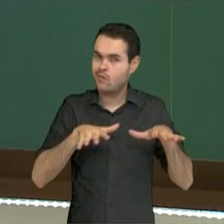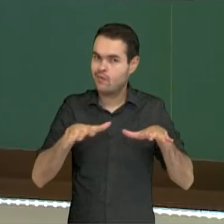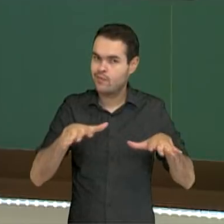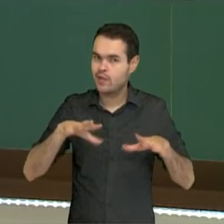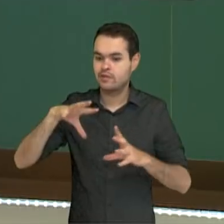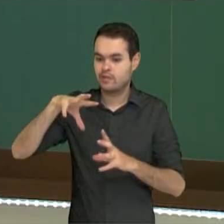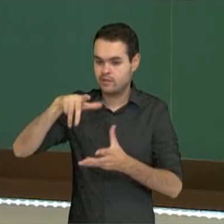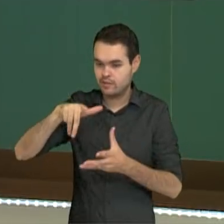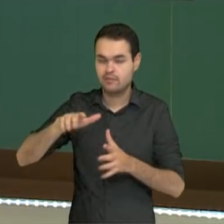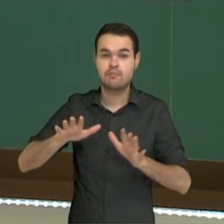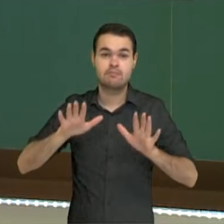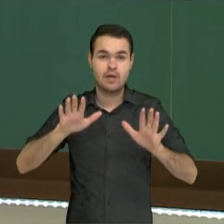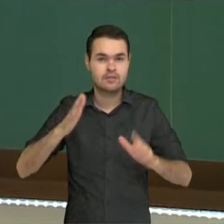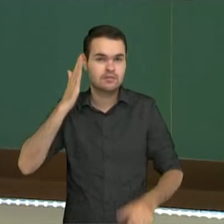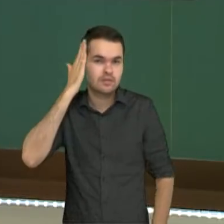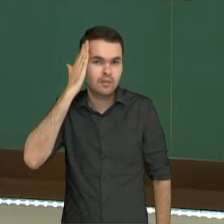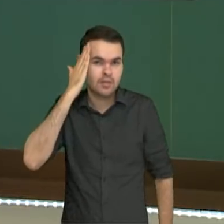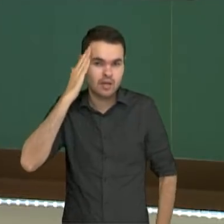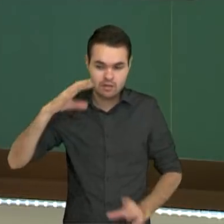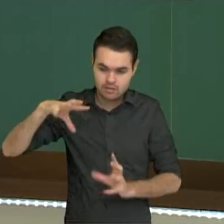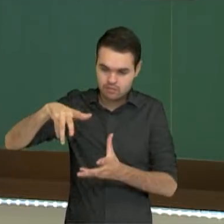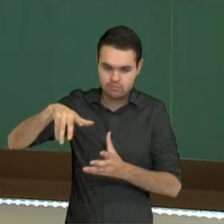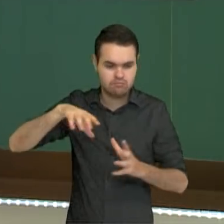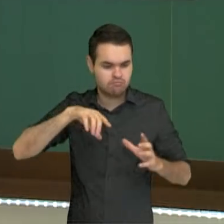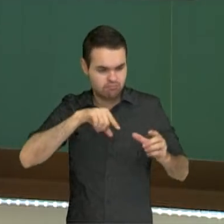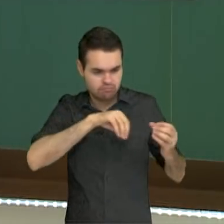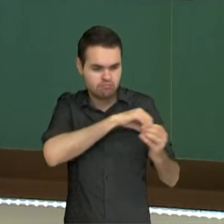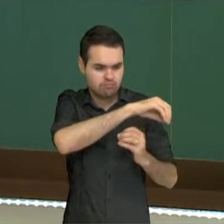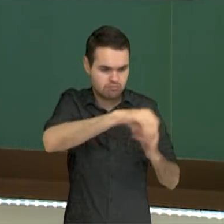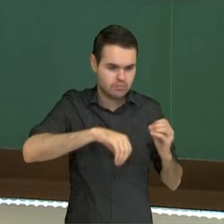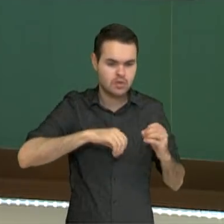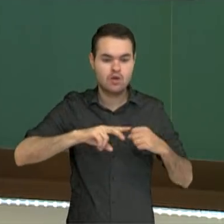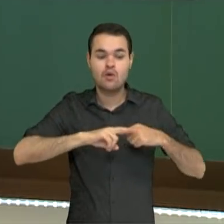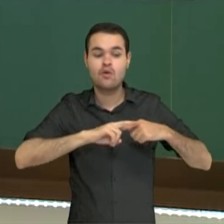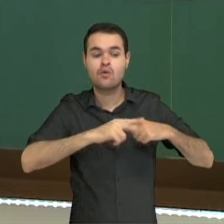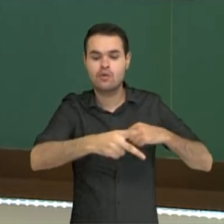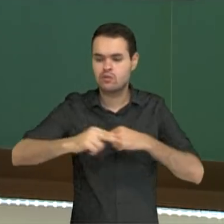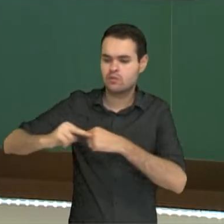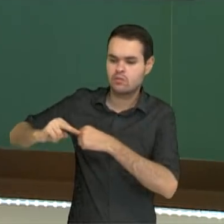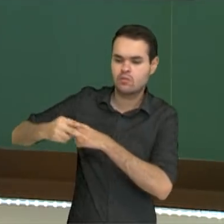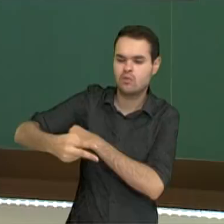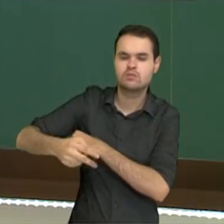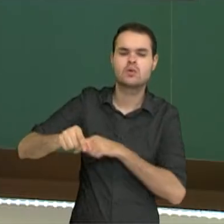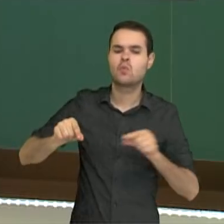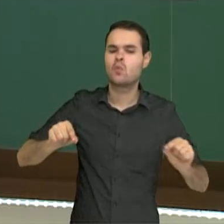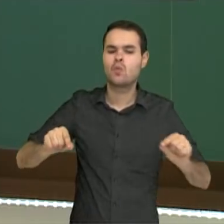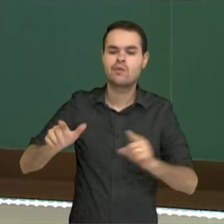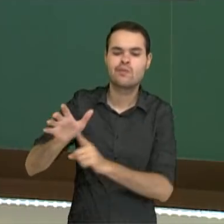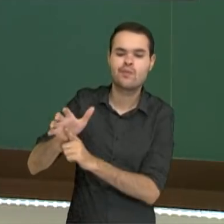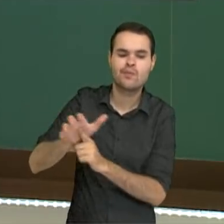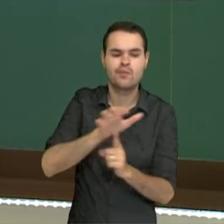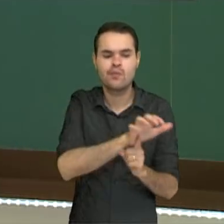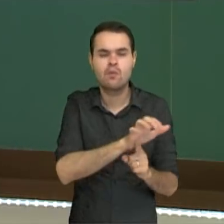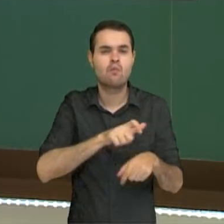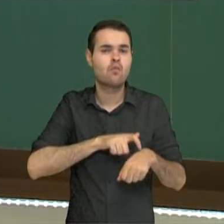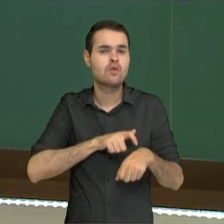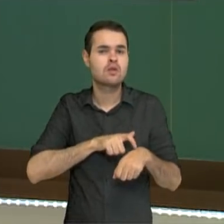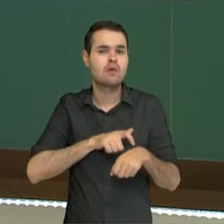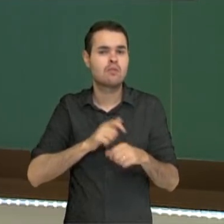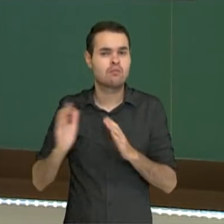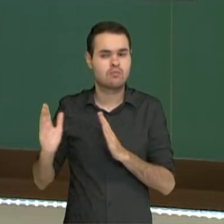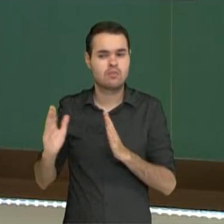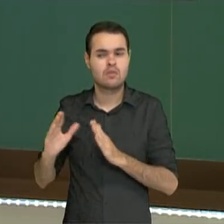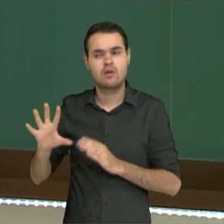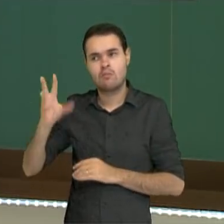Terra, mas saber das consequências, né? Conhecer a rotação e a translação, quanto tempo eles duram, é